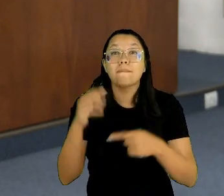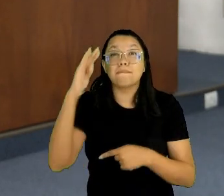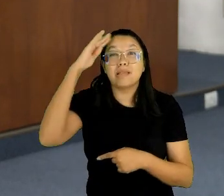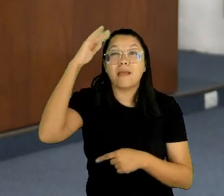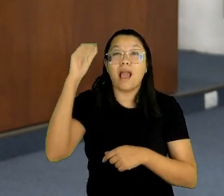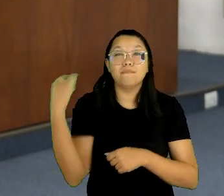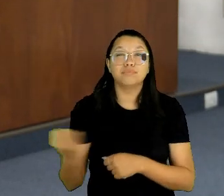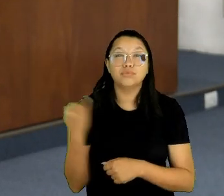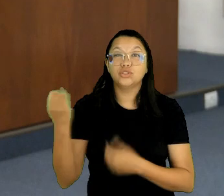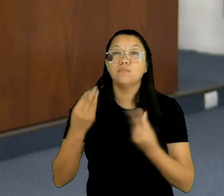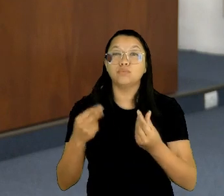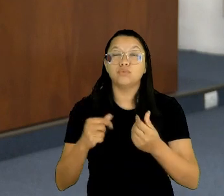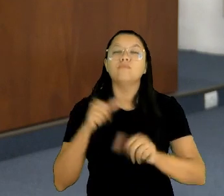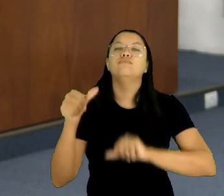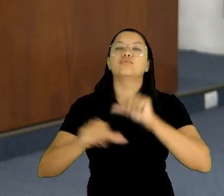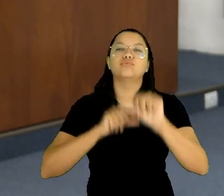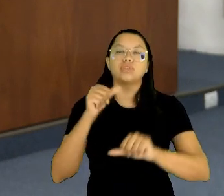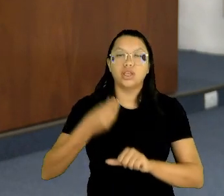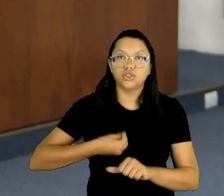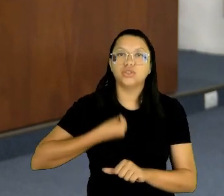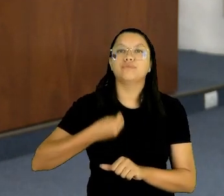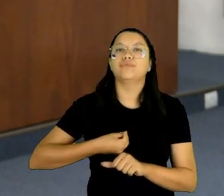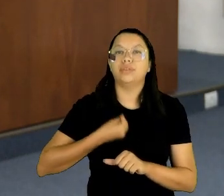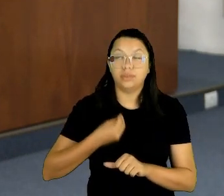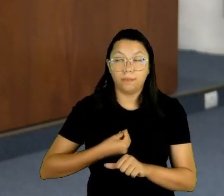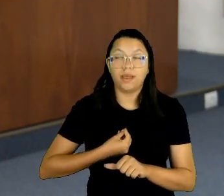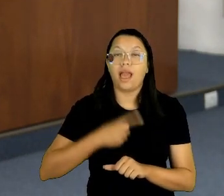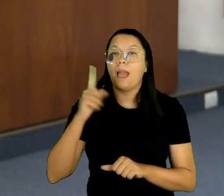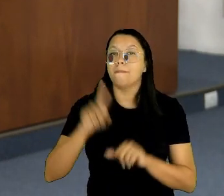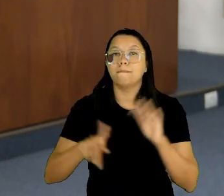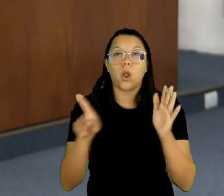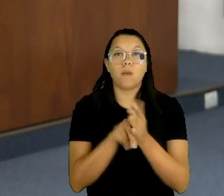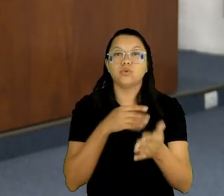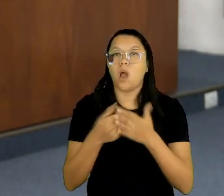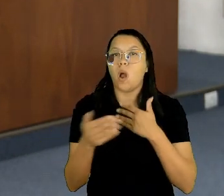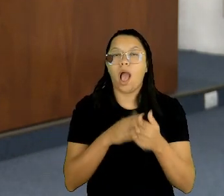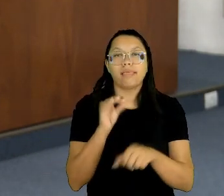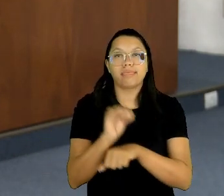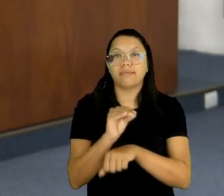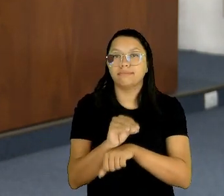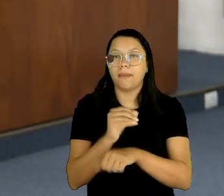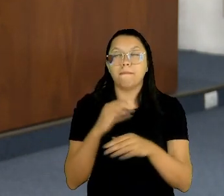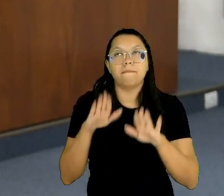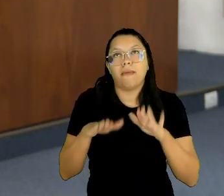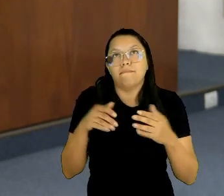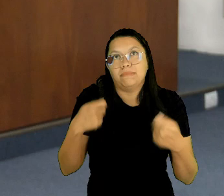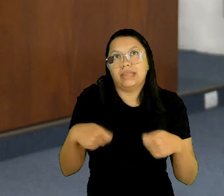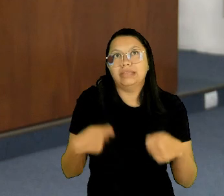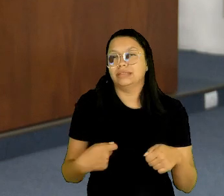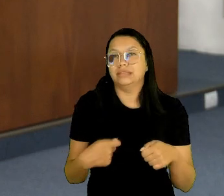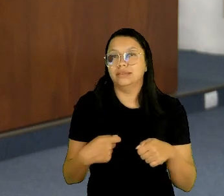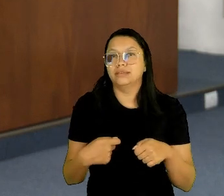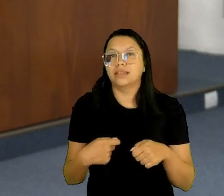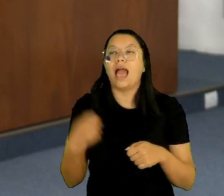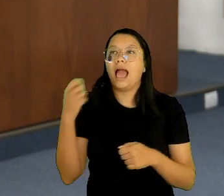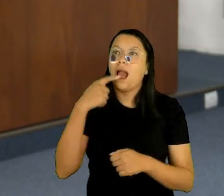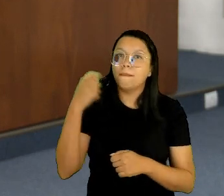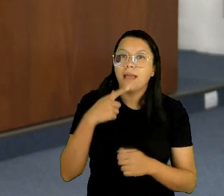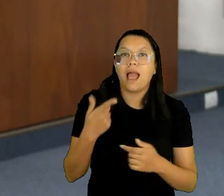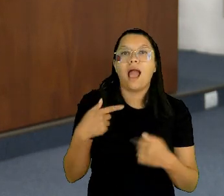colesterol, a mudança do estilo de vida faz parte e vai continuar sendo parte de qualquer tratamento, mesmo que a gente precisa fazer alguma